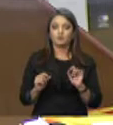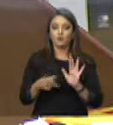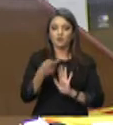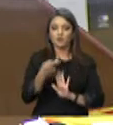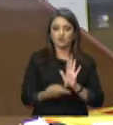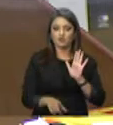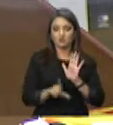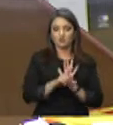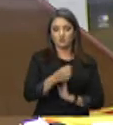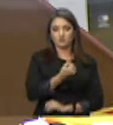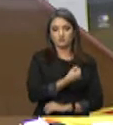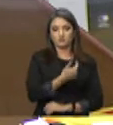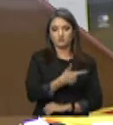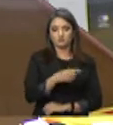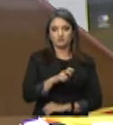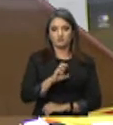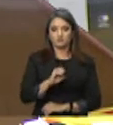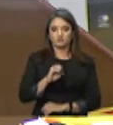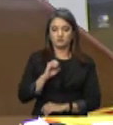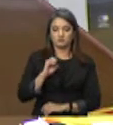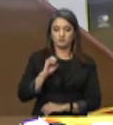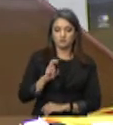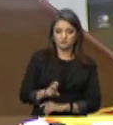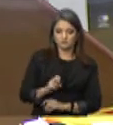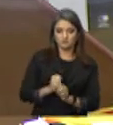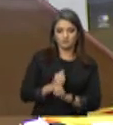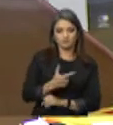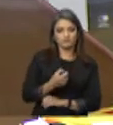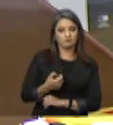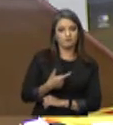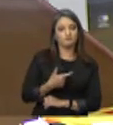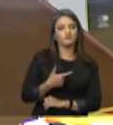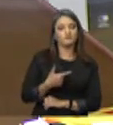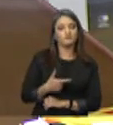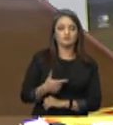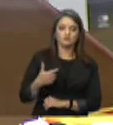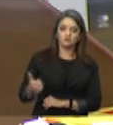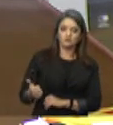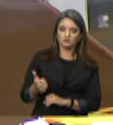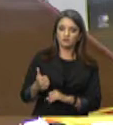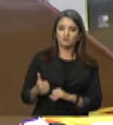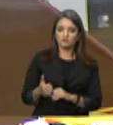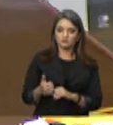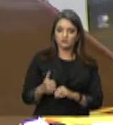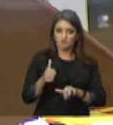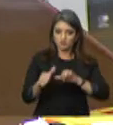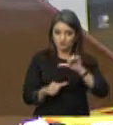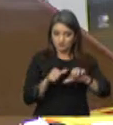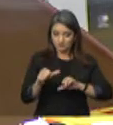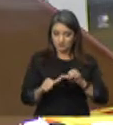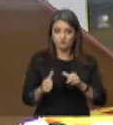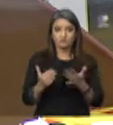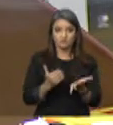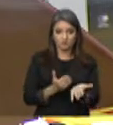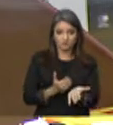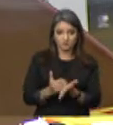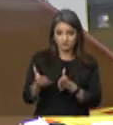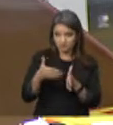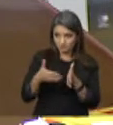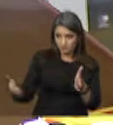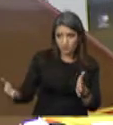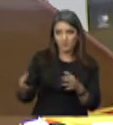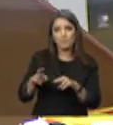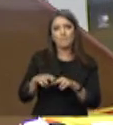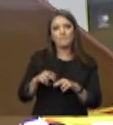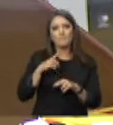no projeto de lei 2505 de 2021 para que as alterações dadas pela presente proposição se aplica em desde logo em